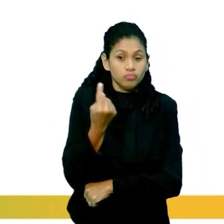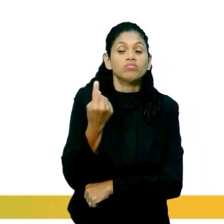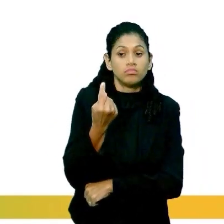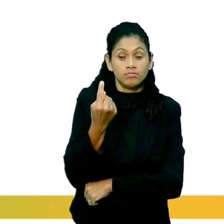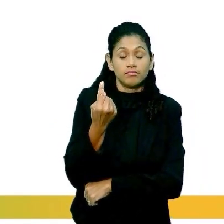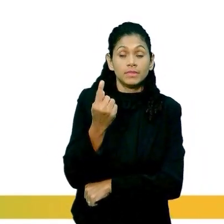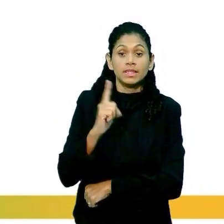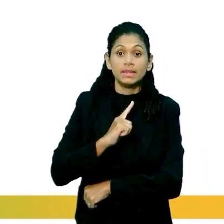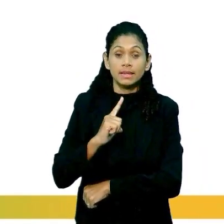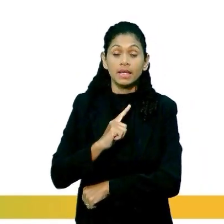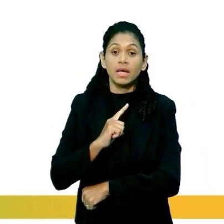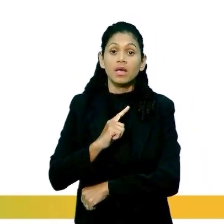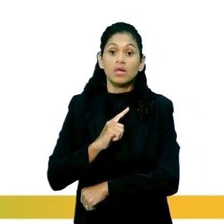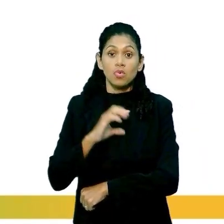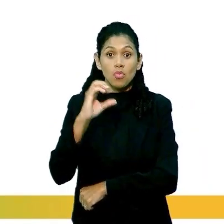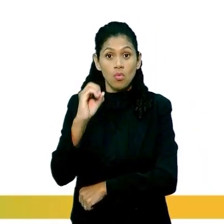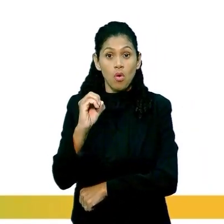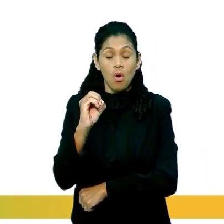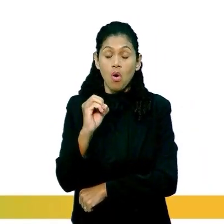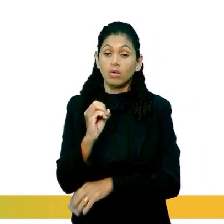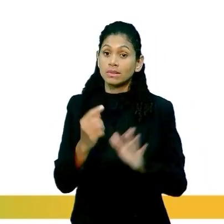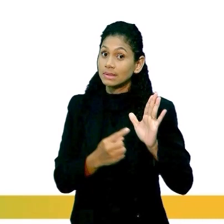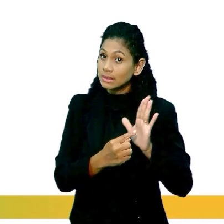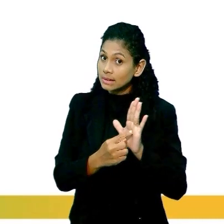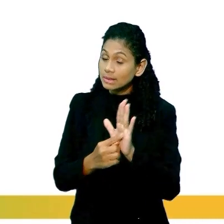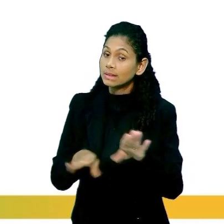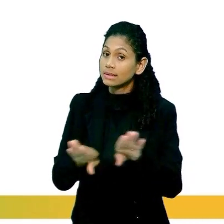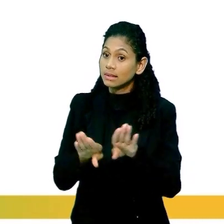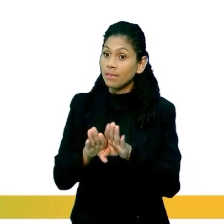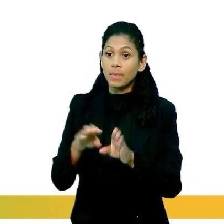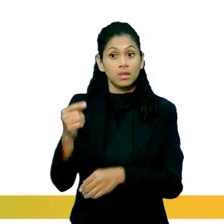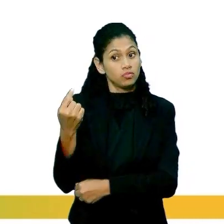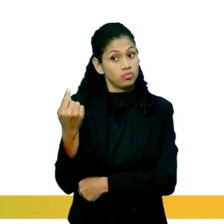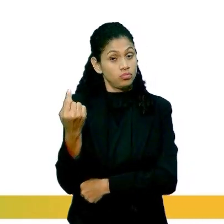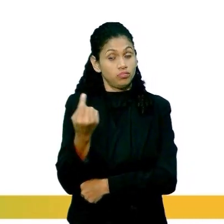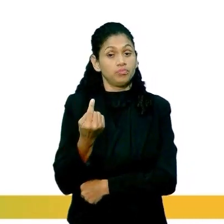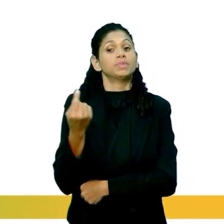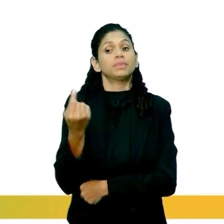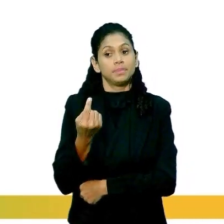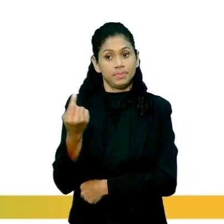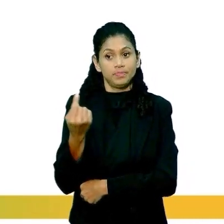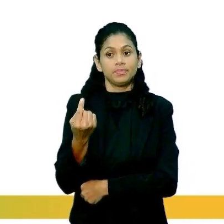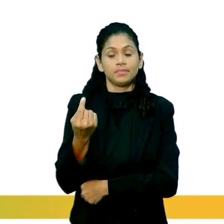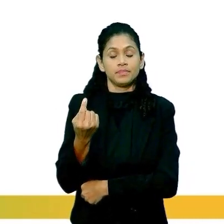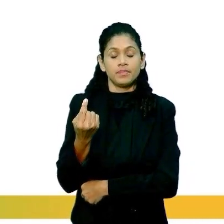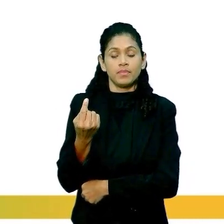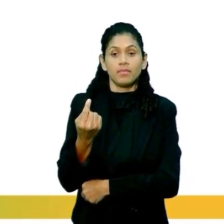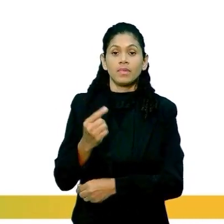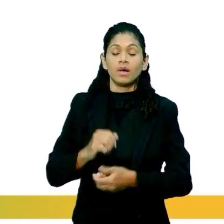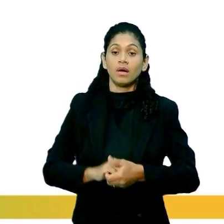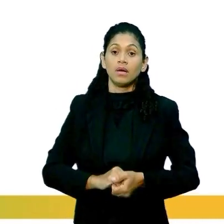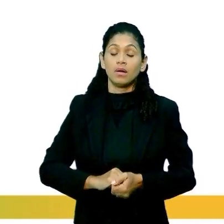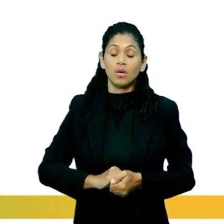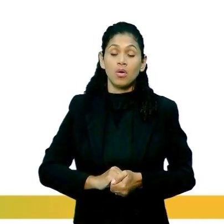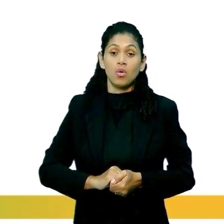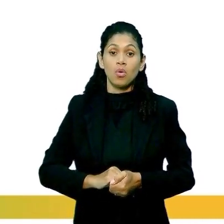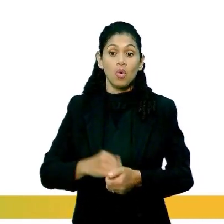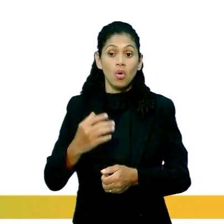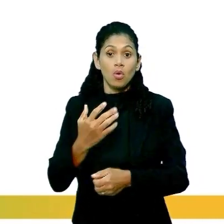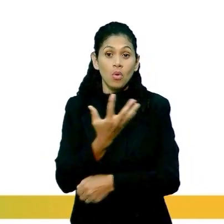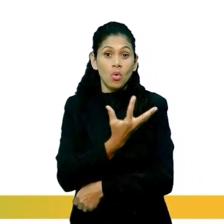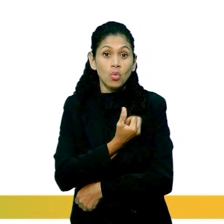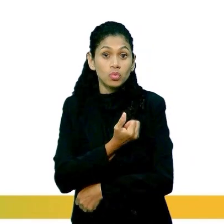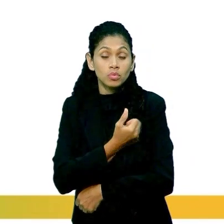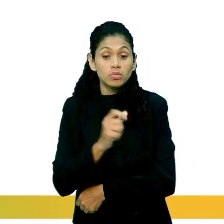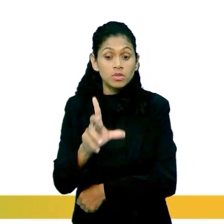oxigênio também aparecendo uma vez no reagente e no produto. Então, nesse caso, eu vou para o elemento que tem o maior índice, que é o